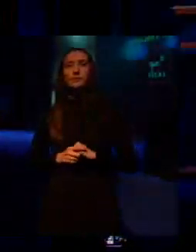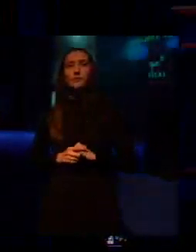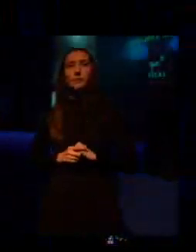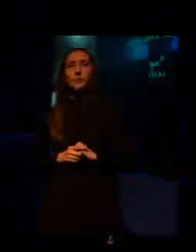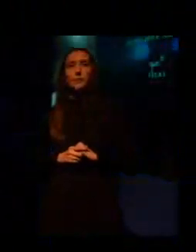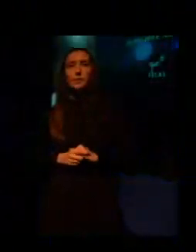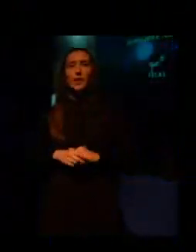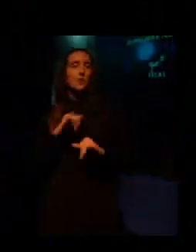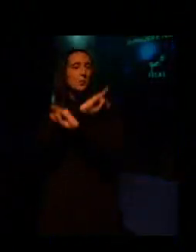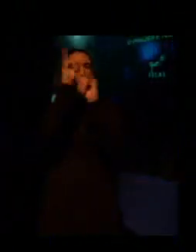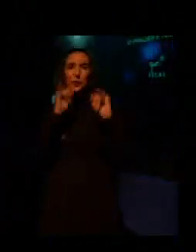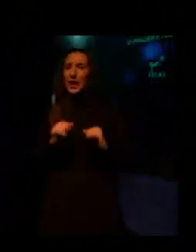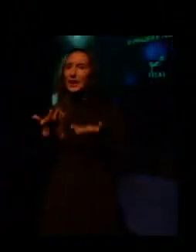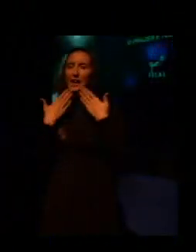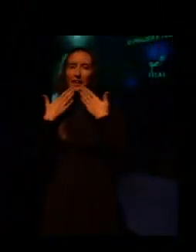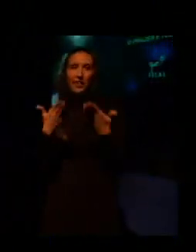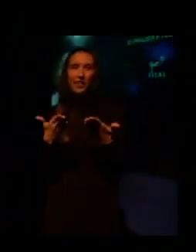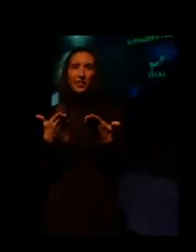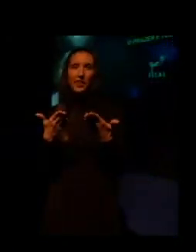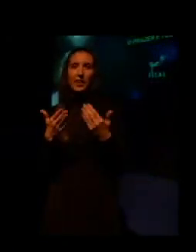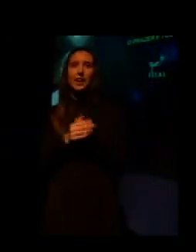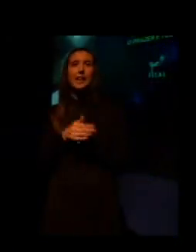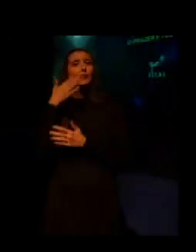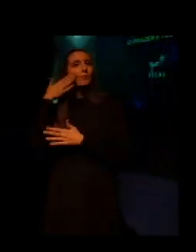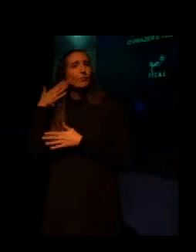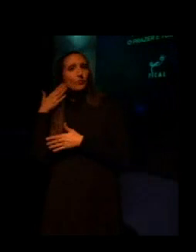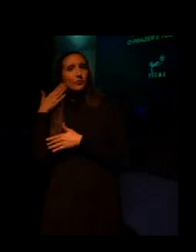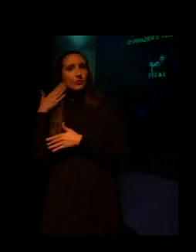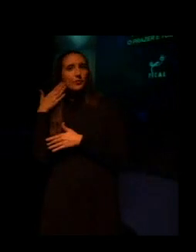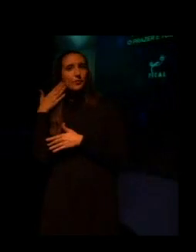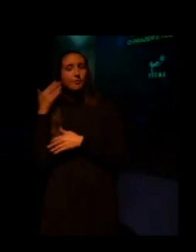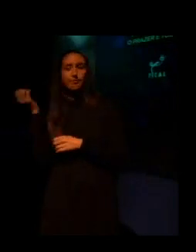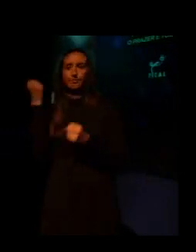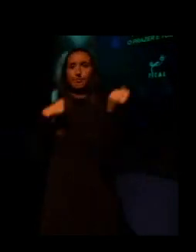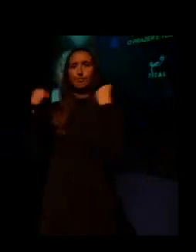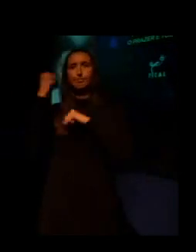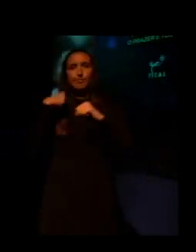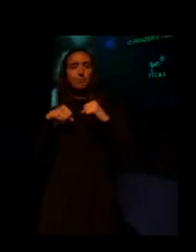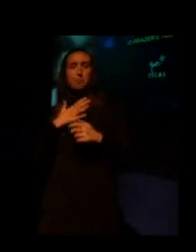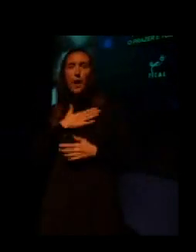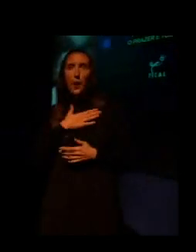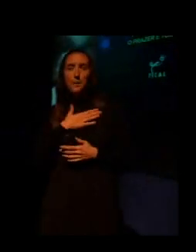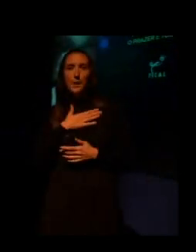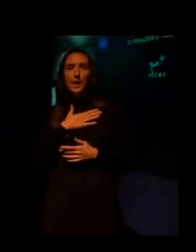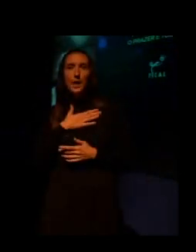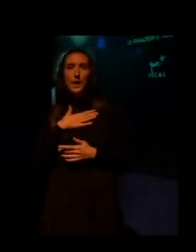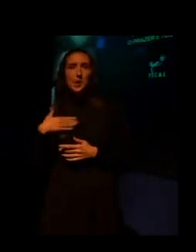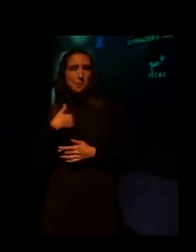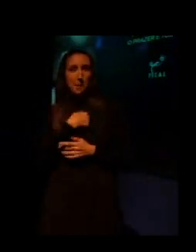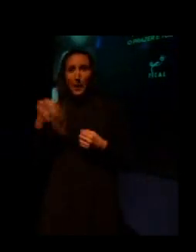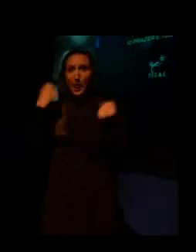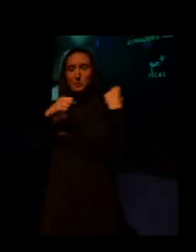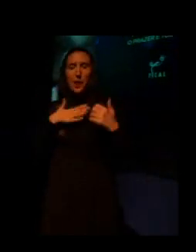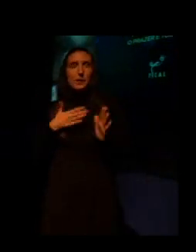Muy feliz, agradecida, honrada. Interpretar Amélia ha sido para mí un